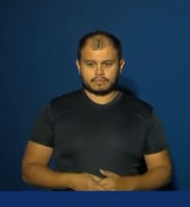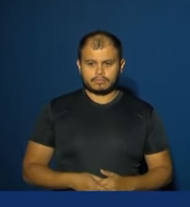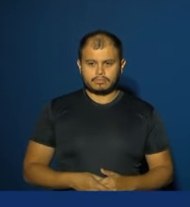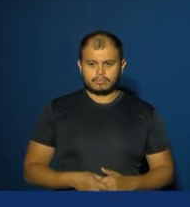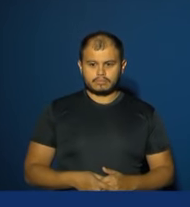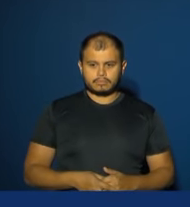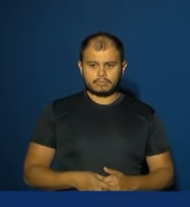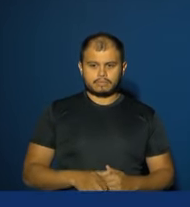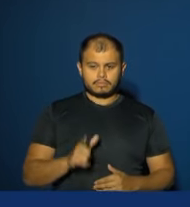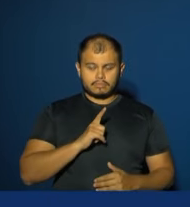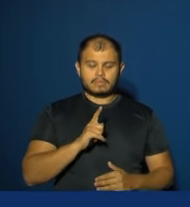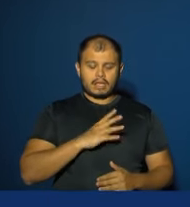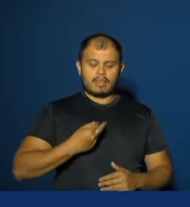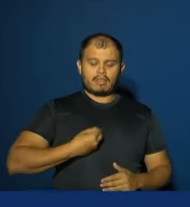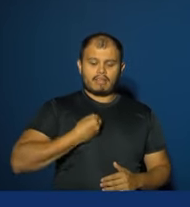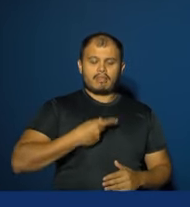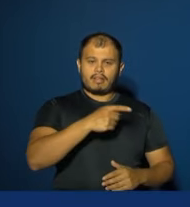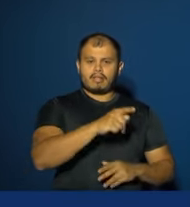Está na mão do parlamento.